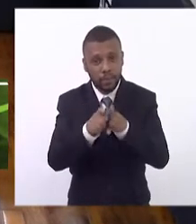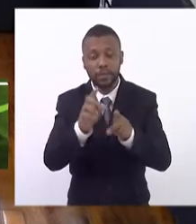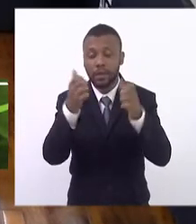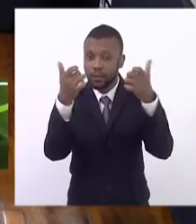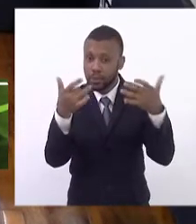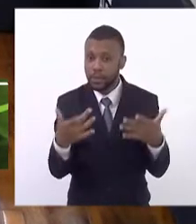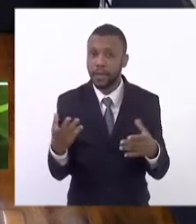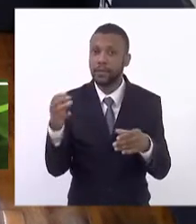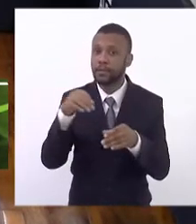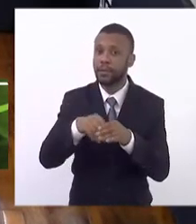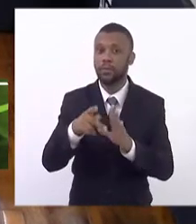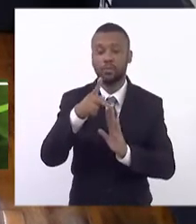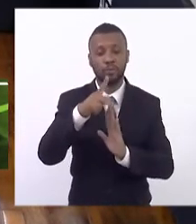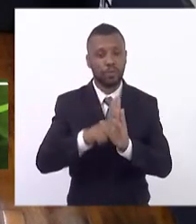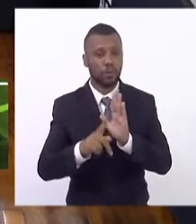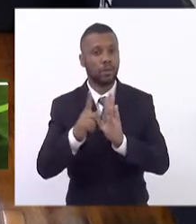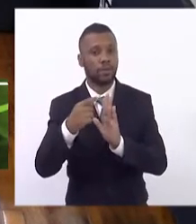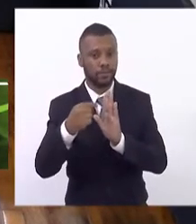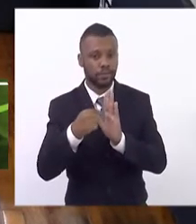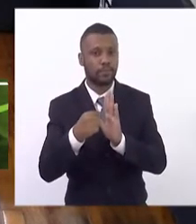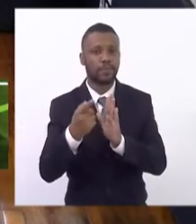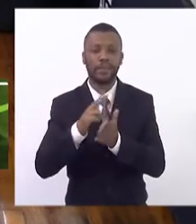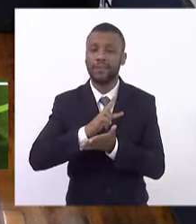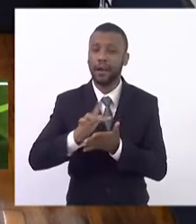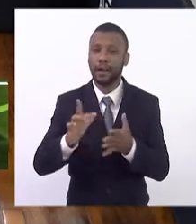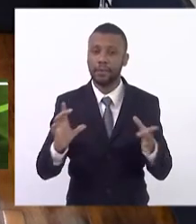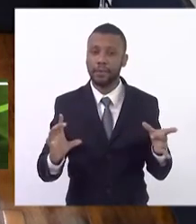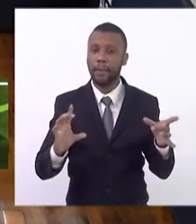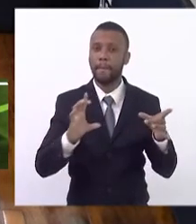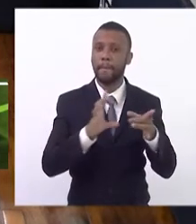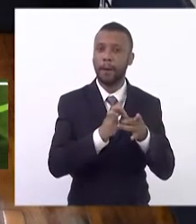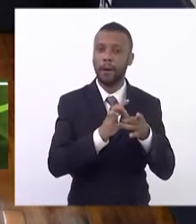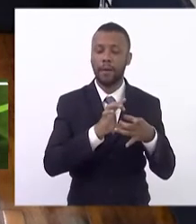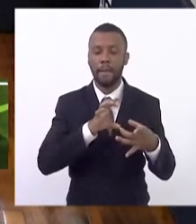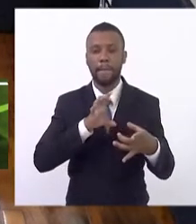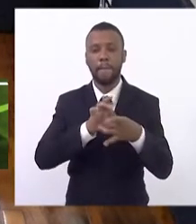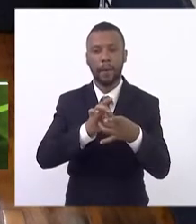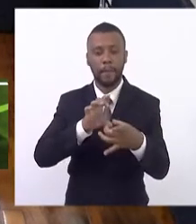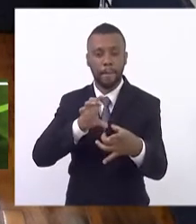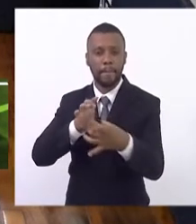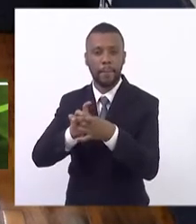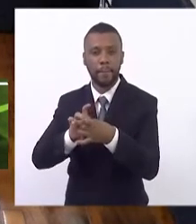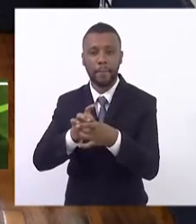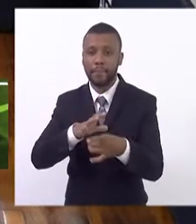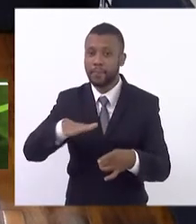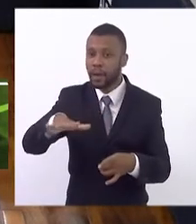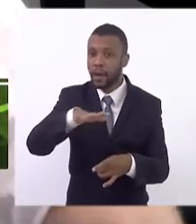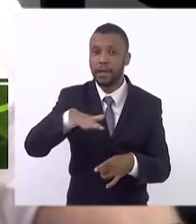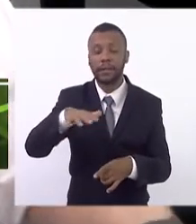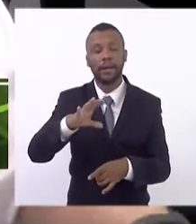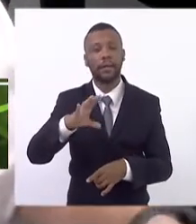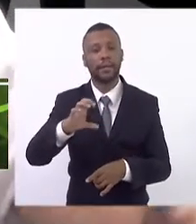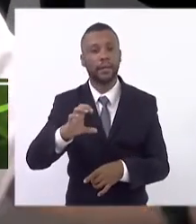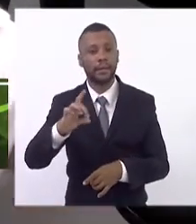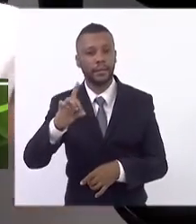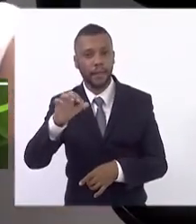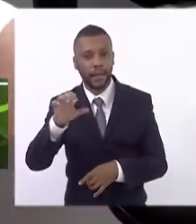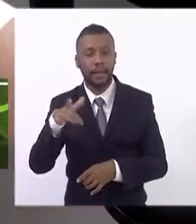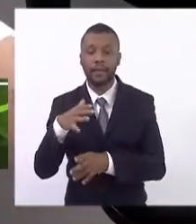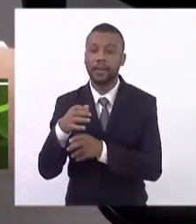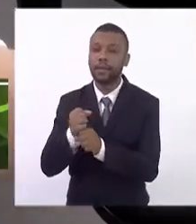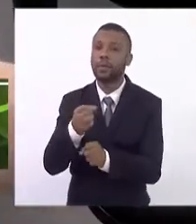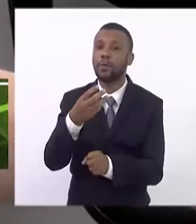em projeto, várias ligações na malha SEDAI. Então, essas